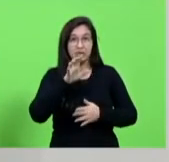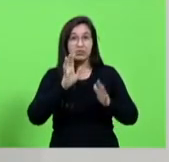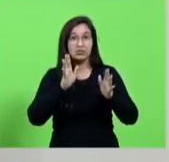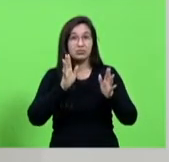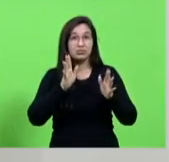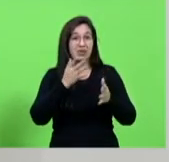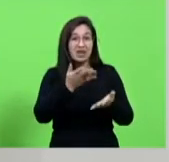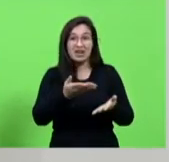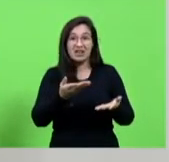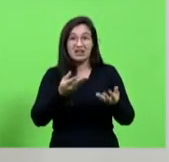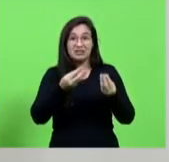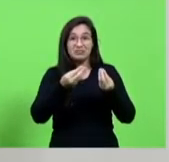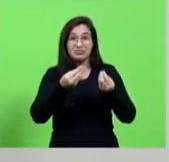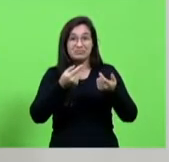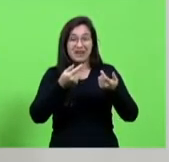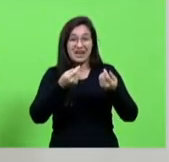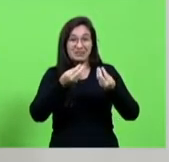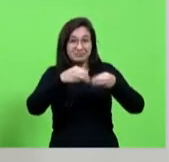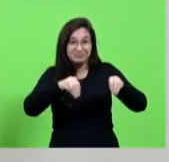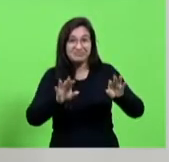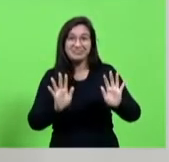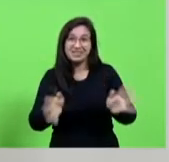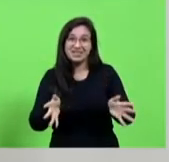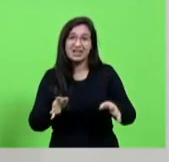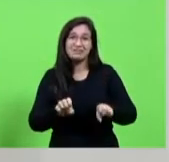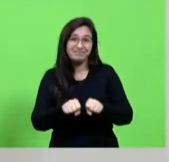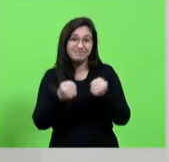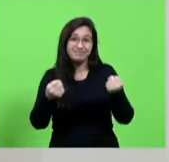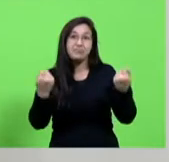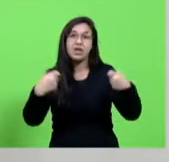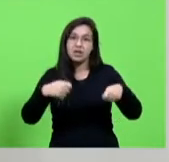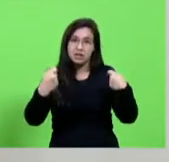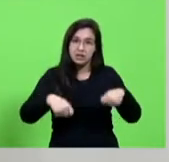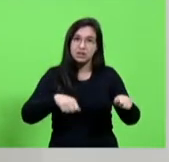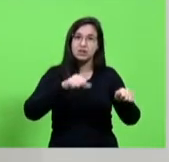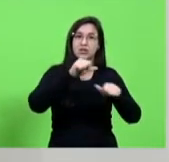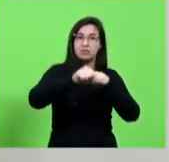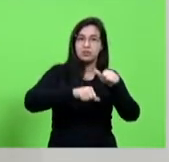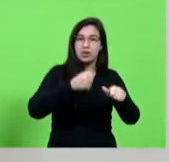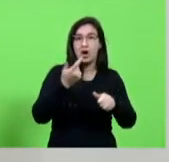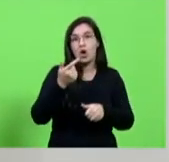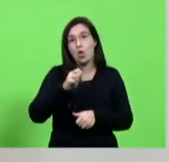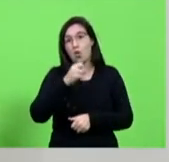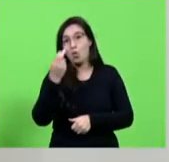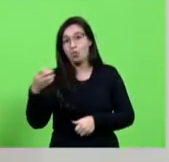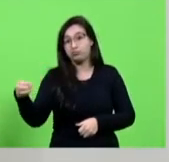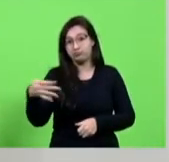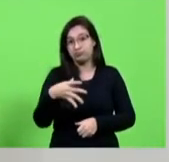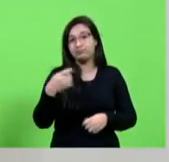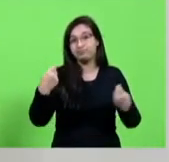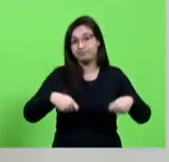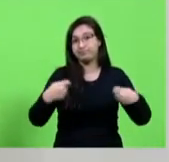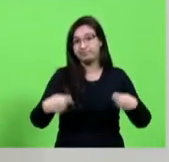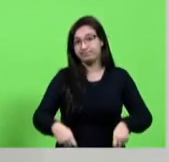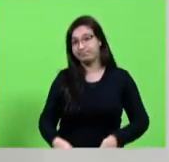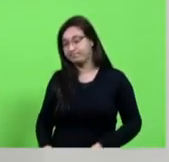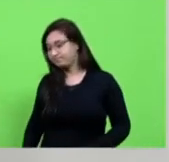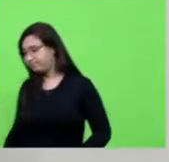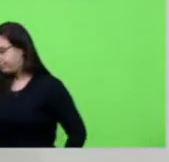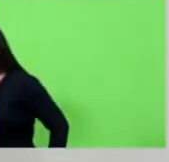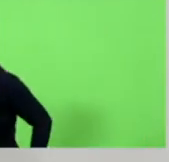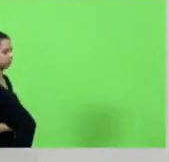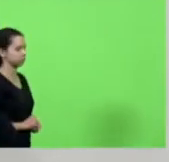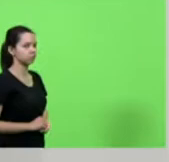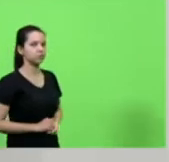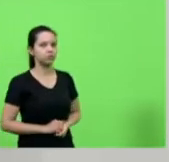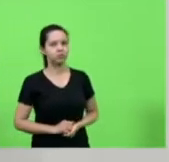inservíveis. Ou seja, precisa de manutenção ou de reposição. Então, são todas